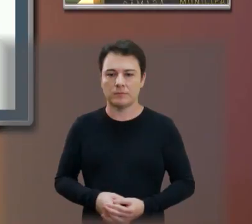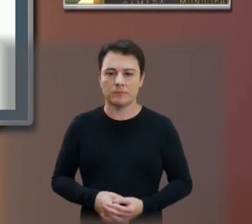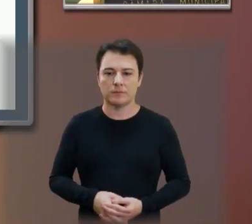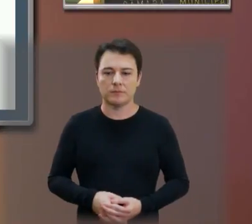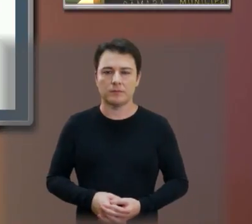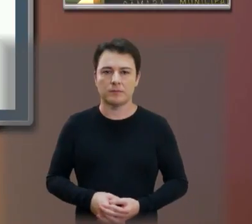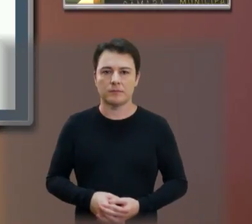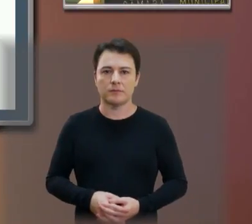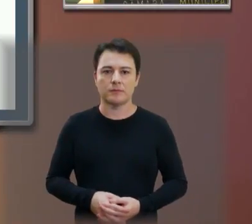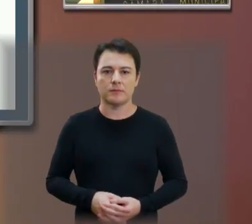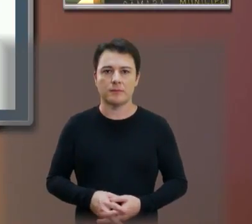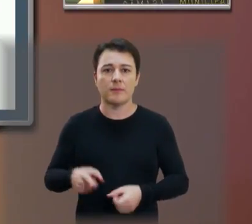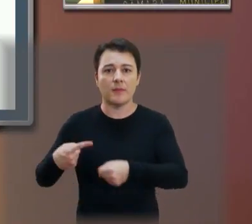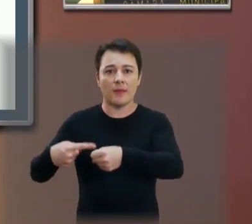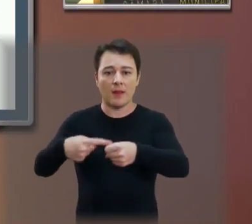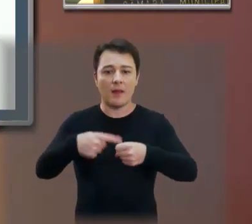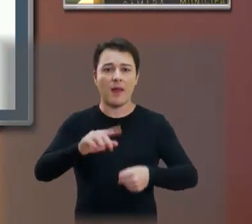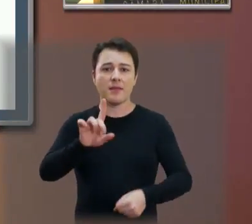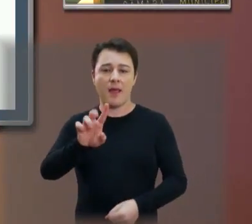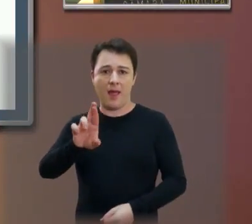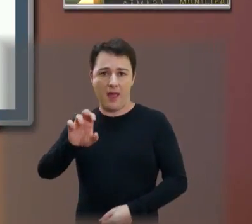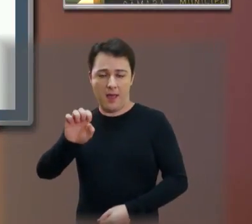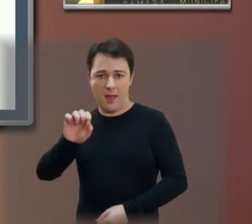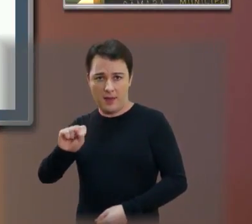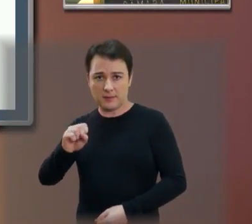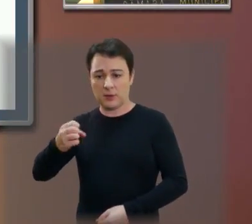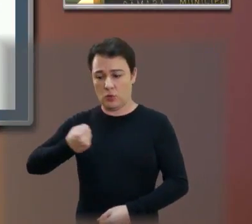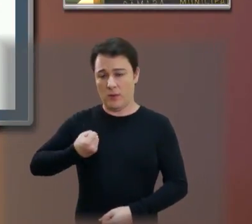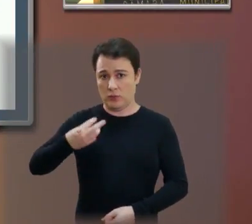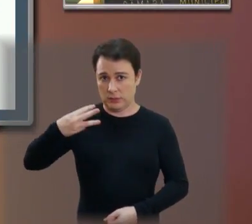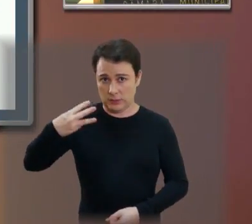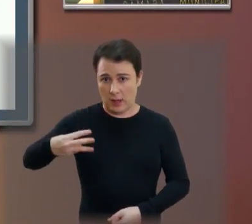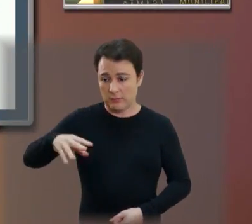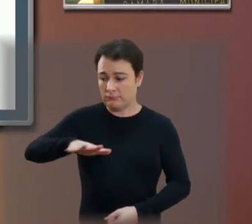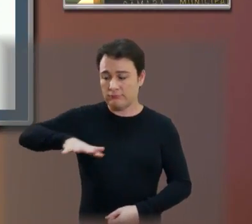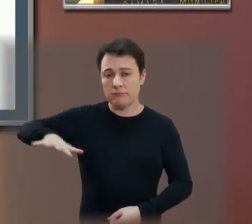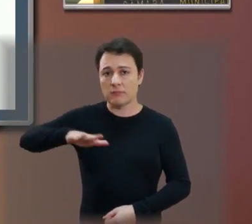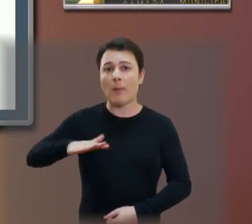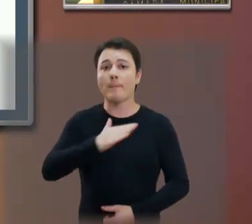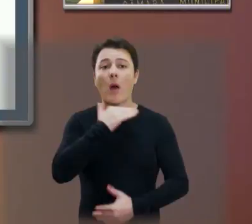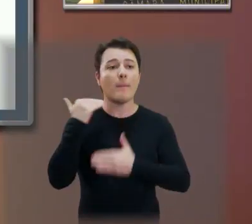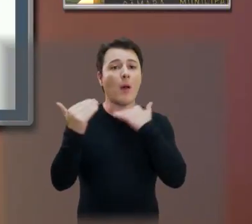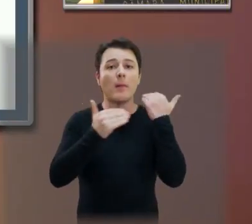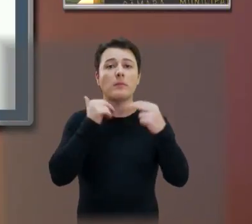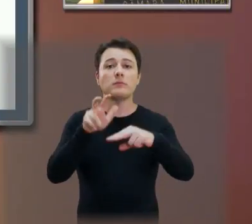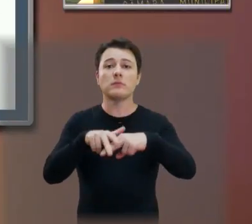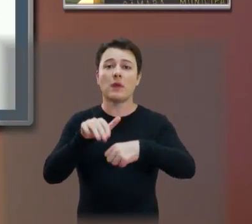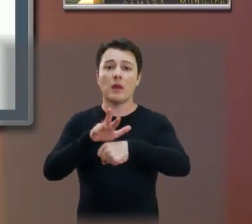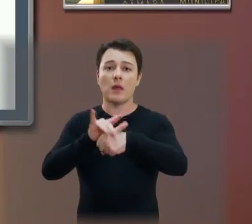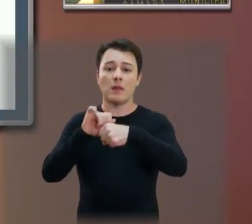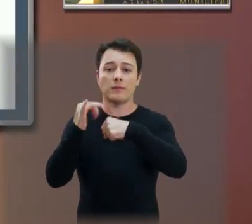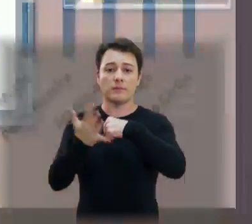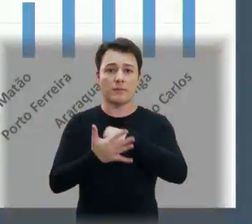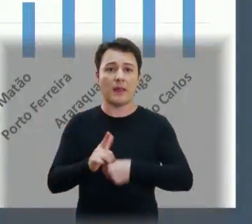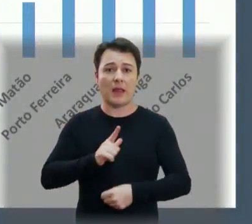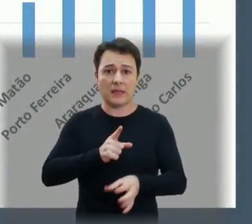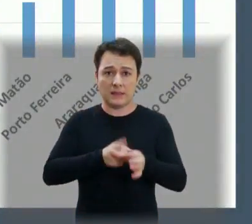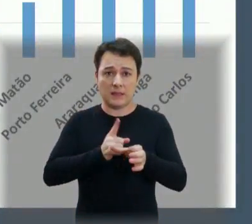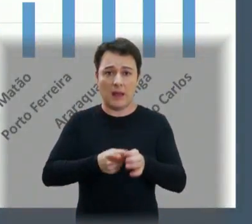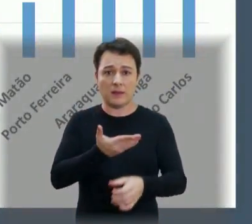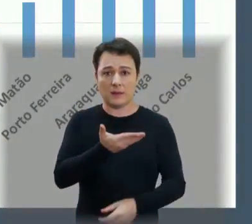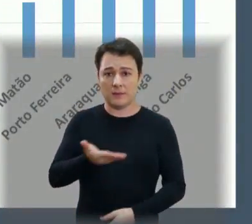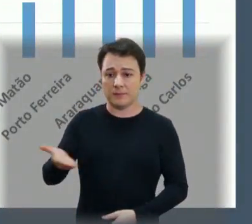Mortes por Covid na região da DRS-3. Né? São todas essas cidades aí,